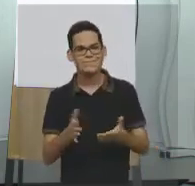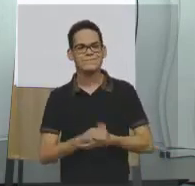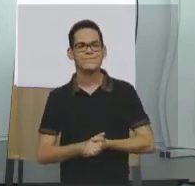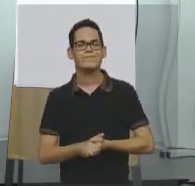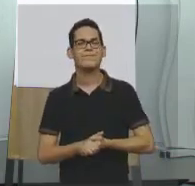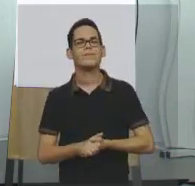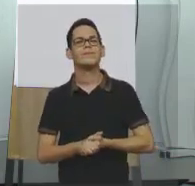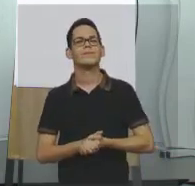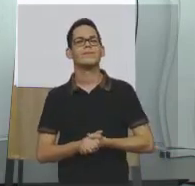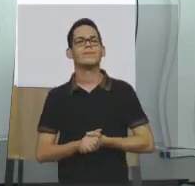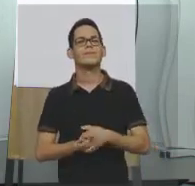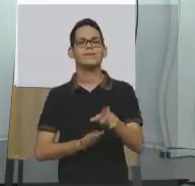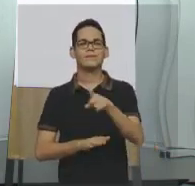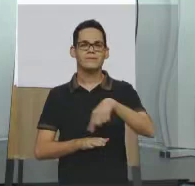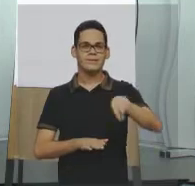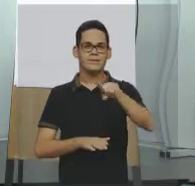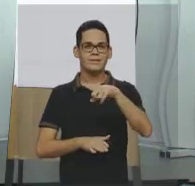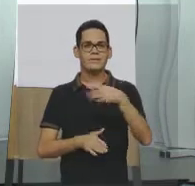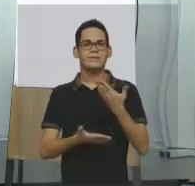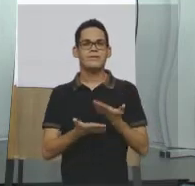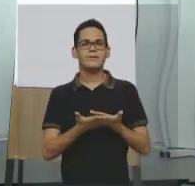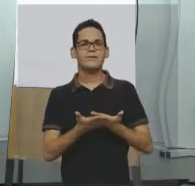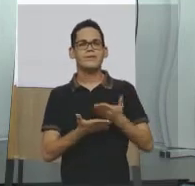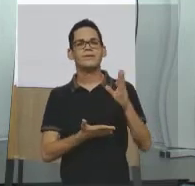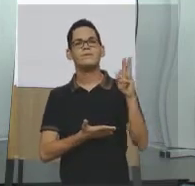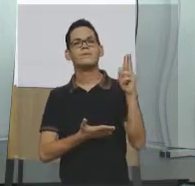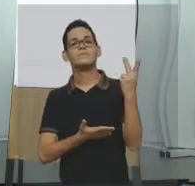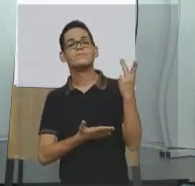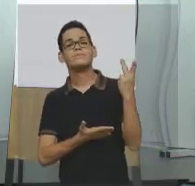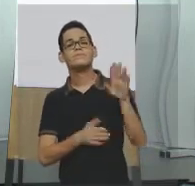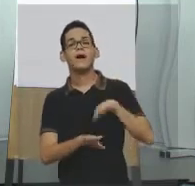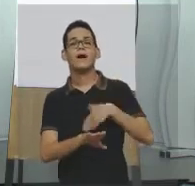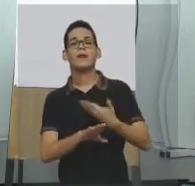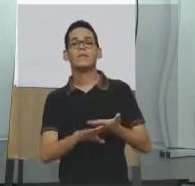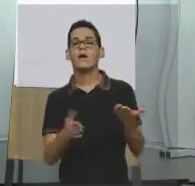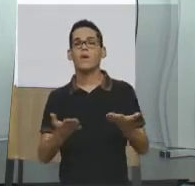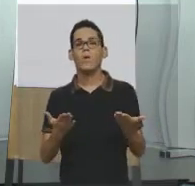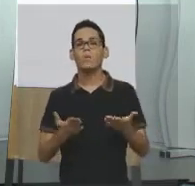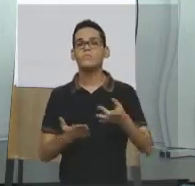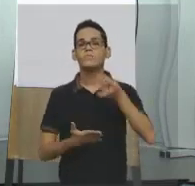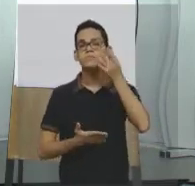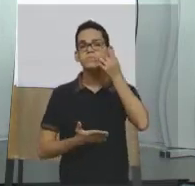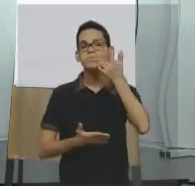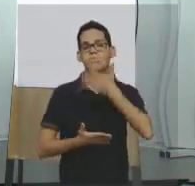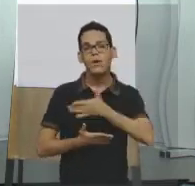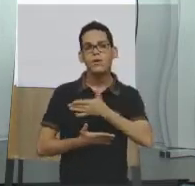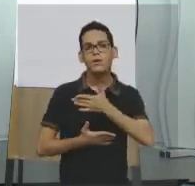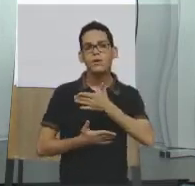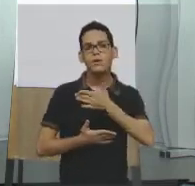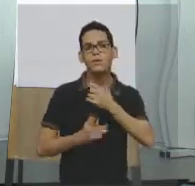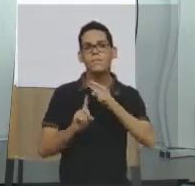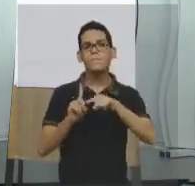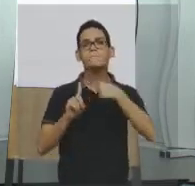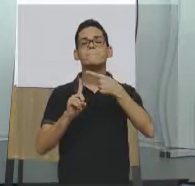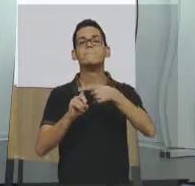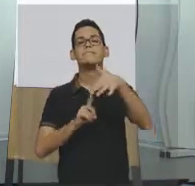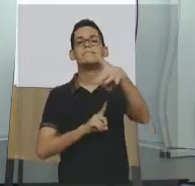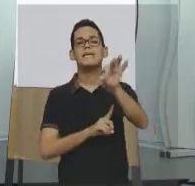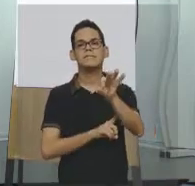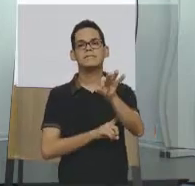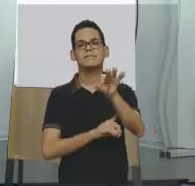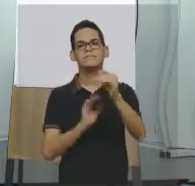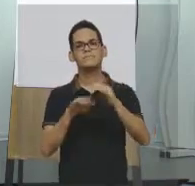Então, pensando na história, não foi registrado até hoje nenhum terremoto que fosse acima de 10 pontos na escala